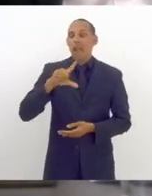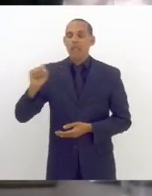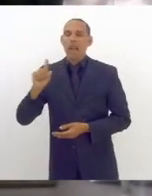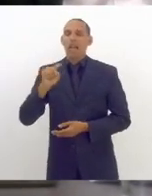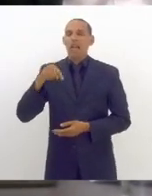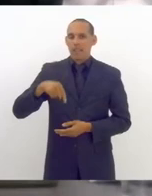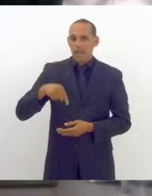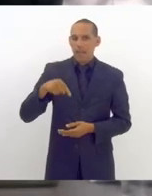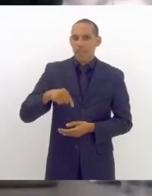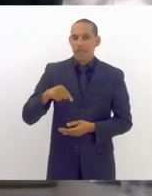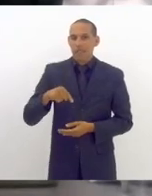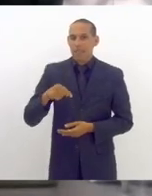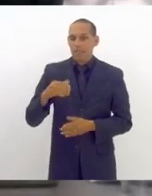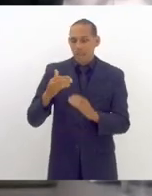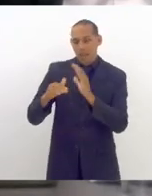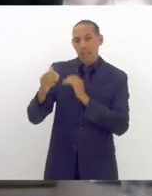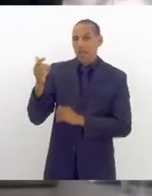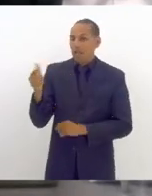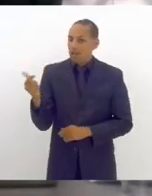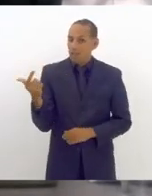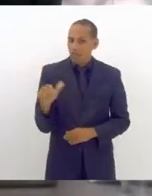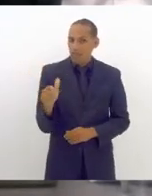vou encaminhamento